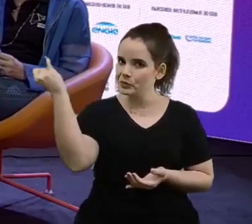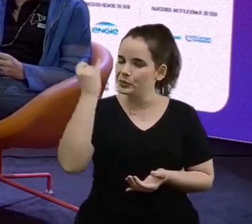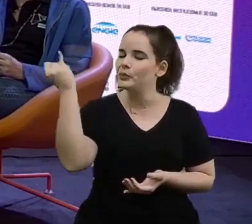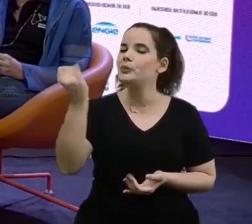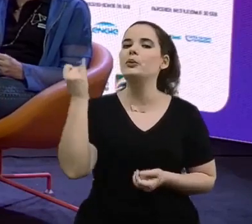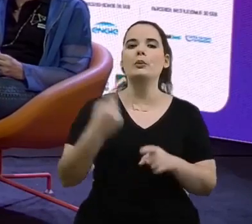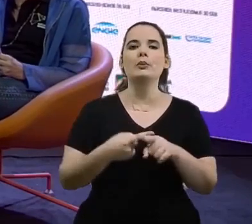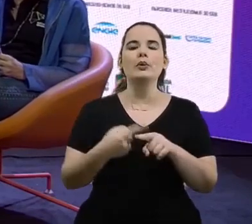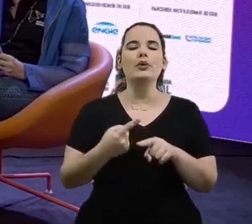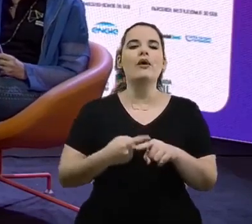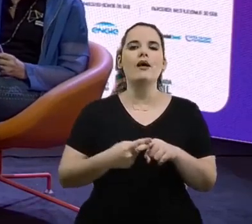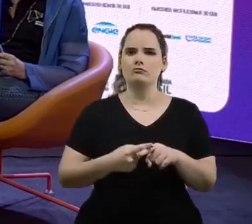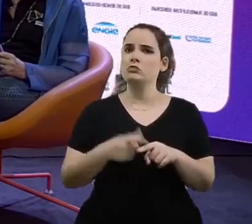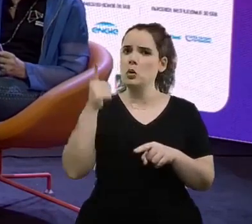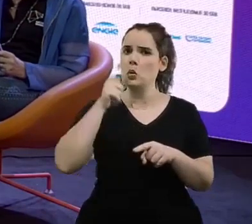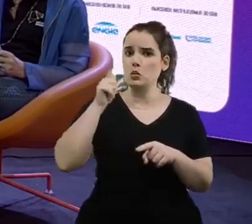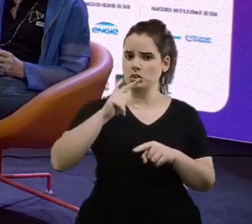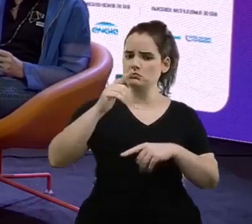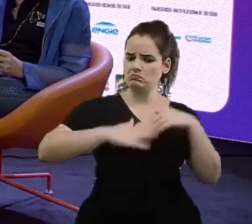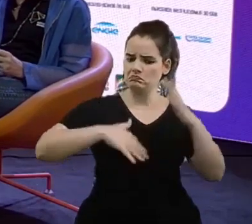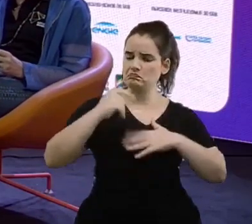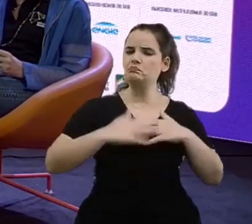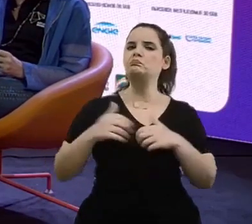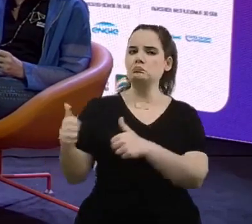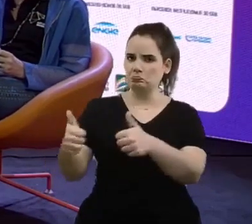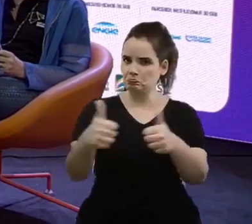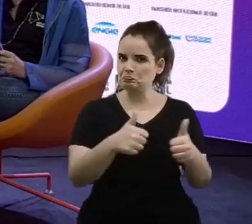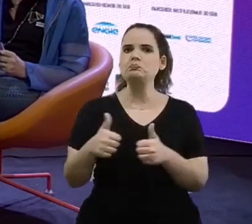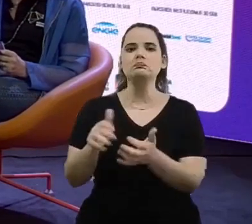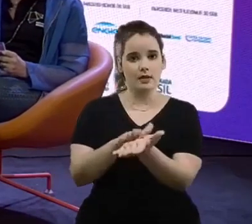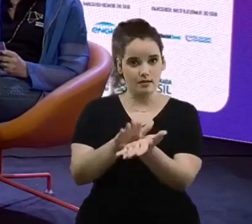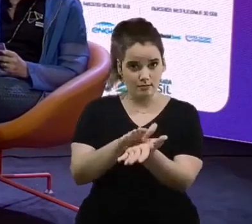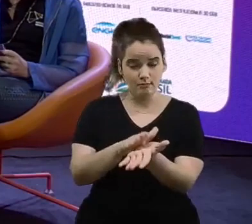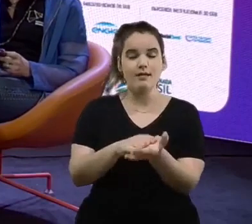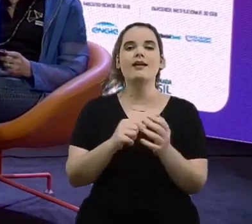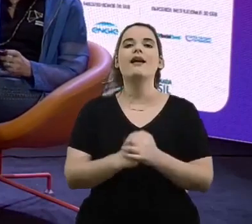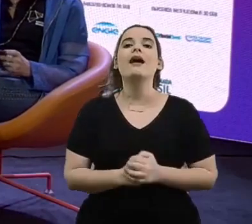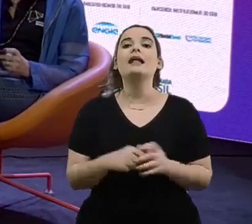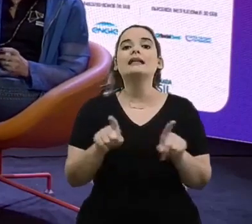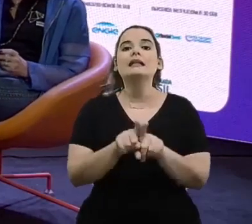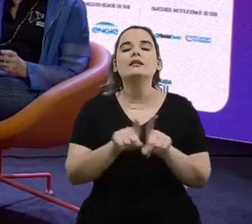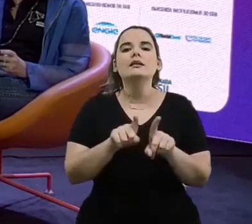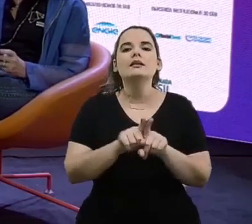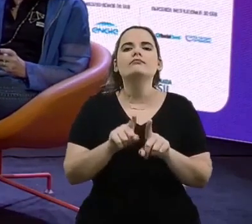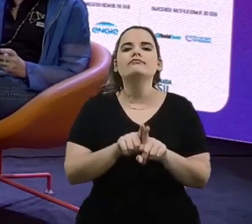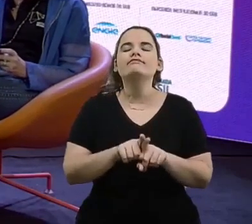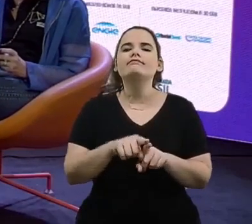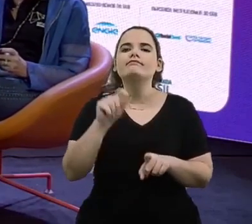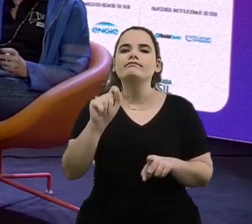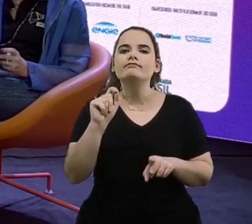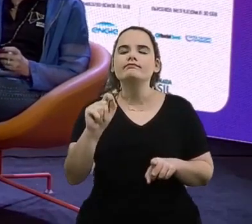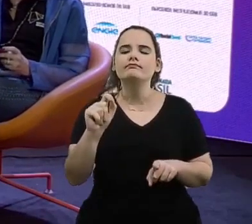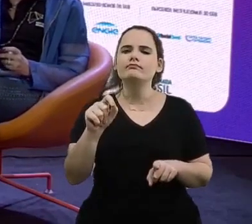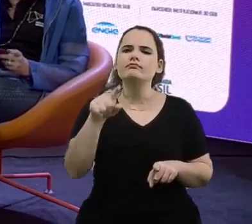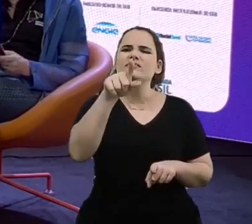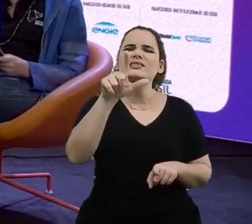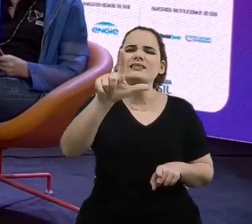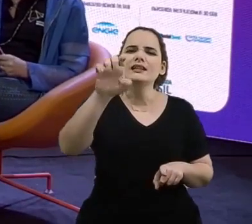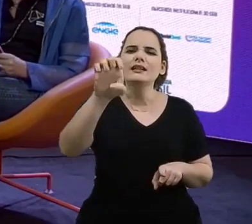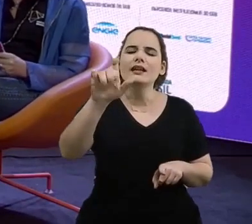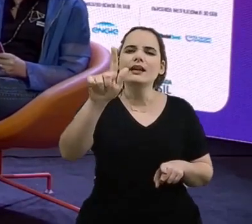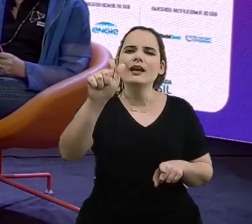bem bacana. E a questão também do legado, né? O legado me parece o mais importante.